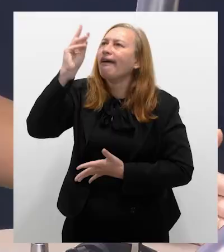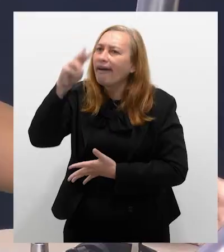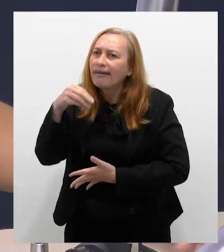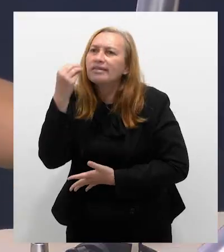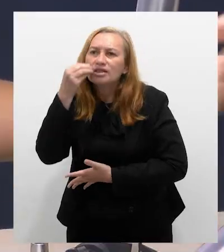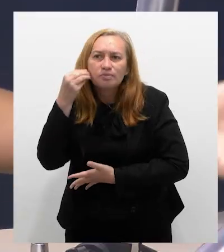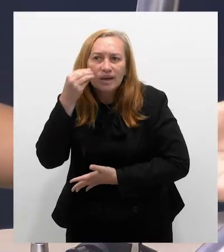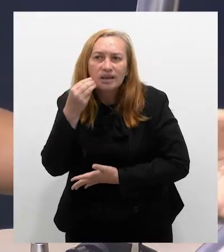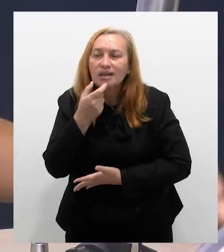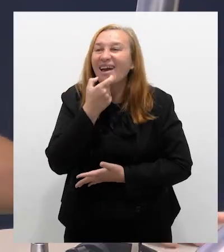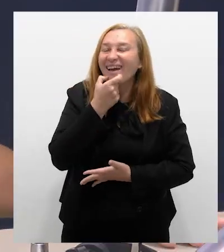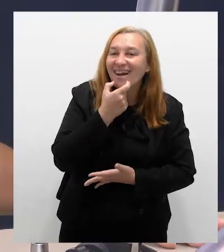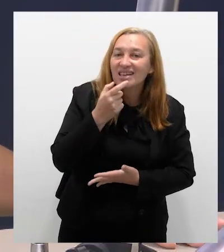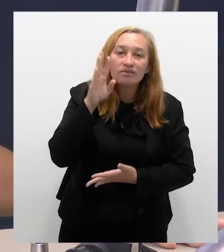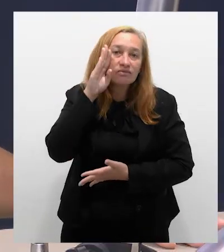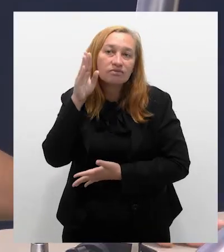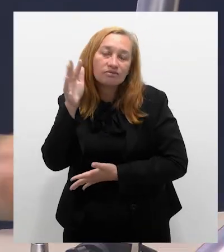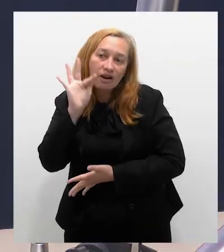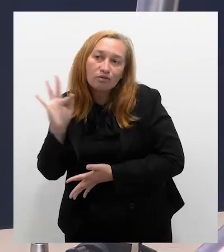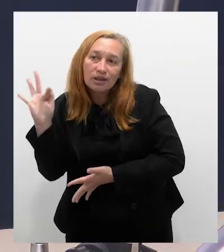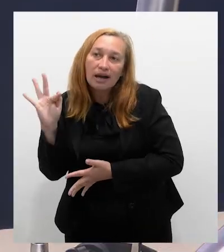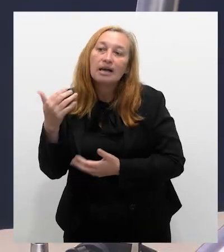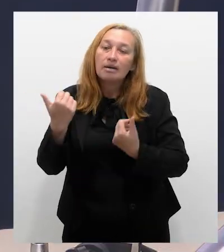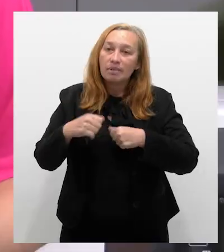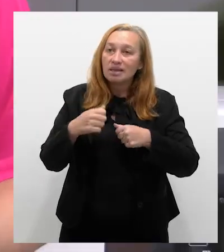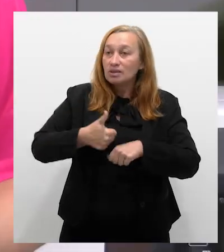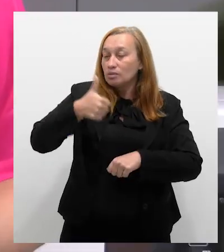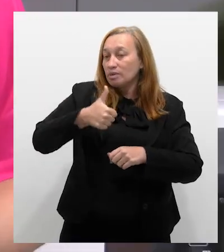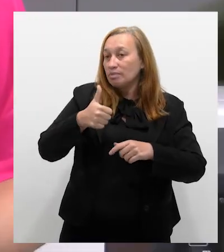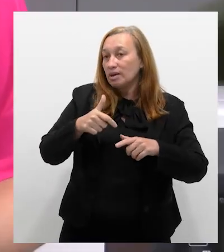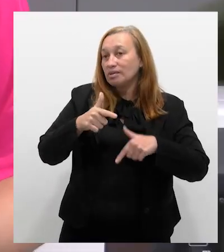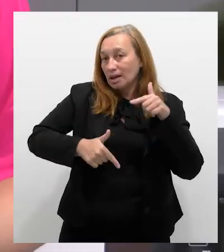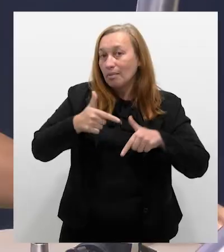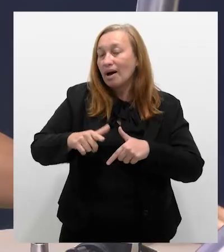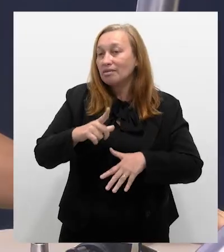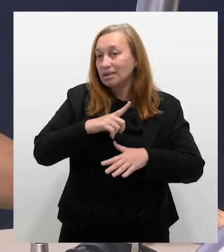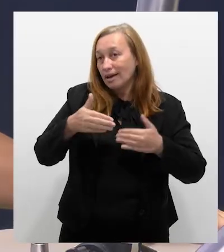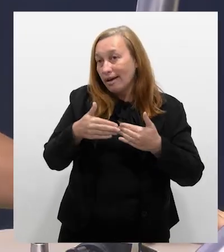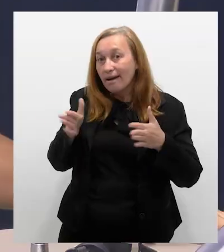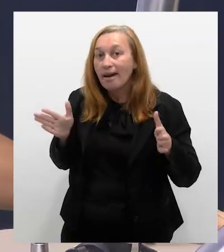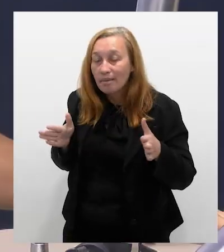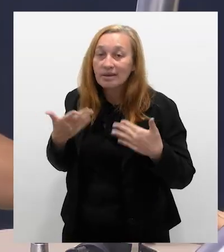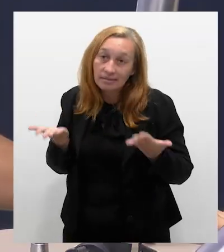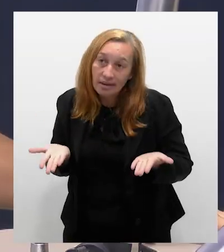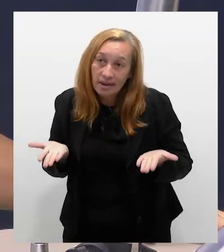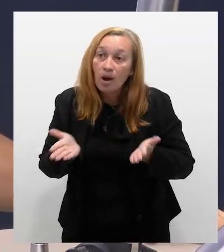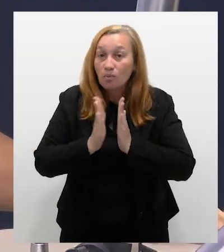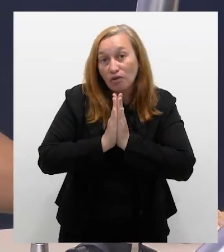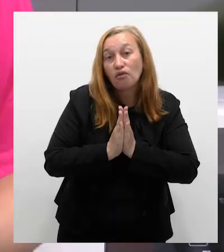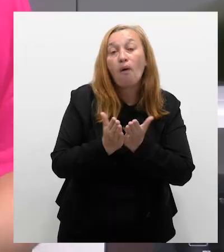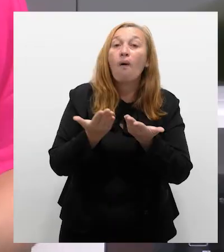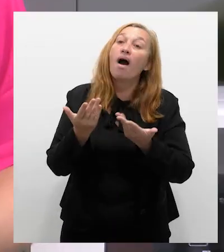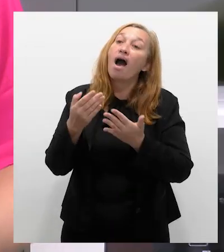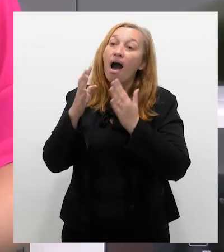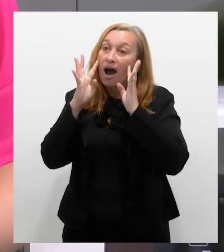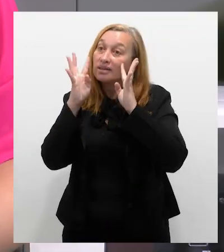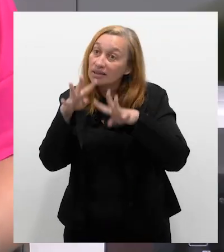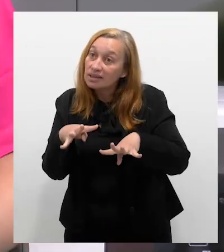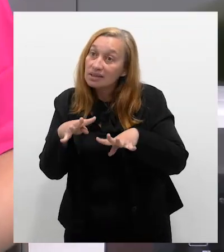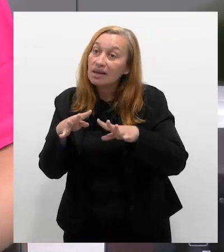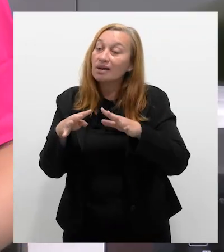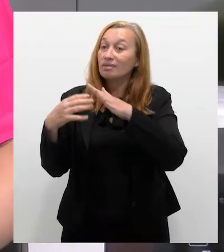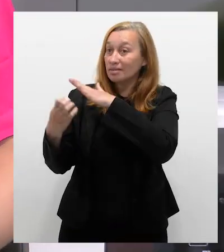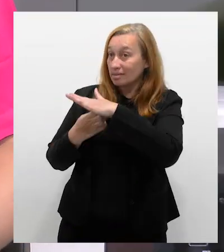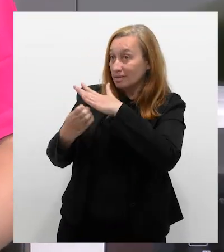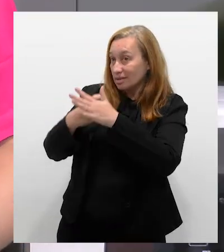tem experiência, quem tem inglês, quem tem faculdade? Tem que ter a primeira porta aberta, né? Exatamente. Por favor. Exatamente. E atenção, empresários, por